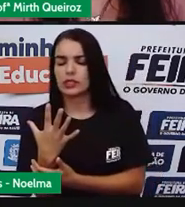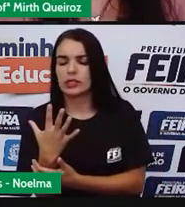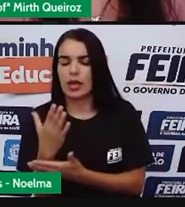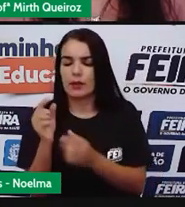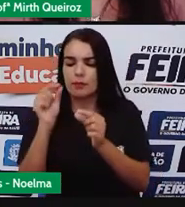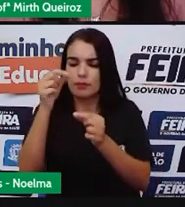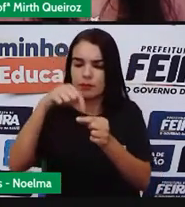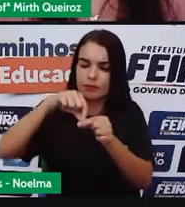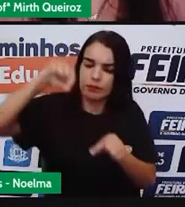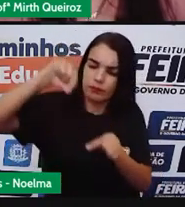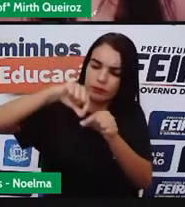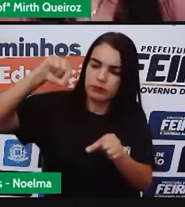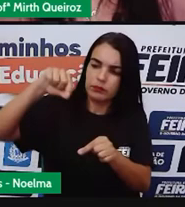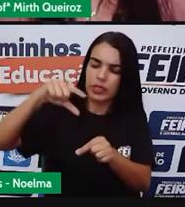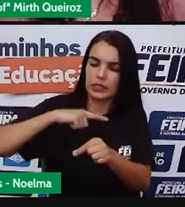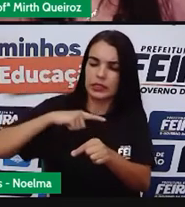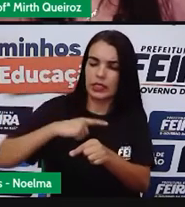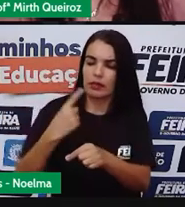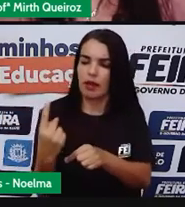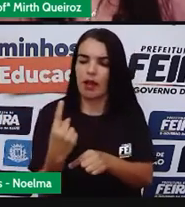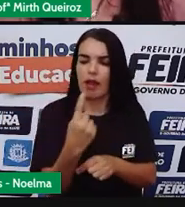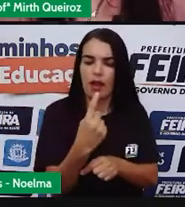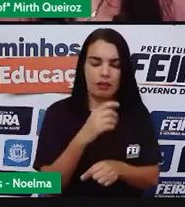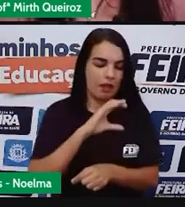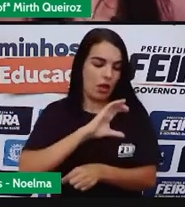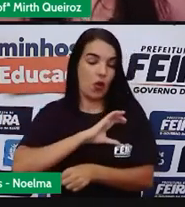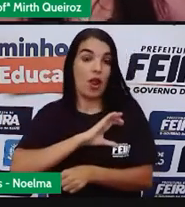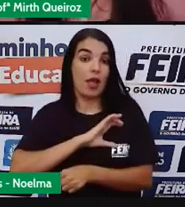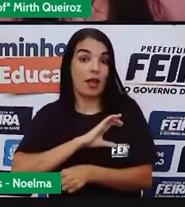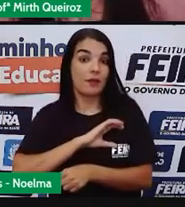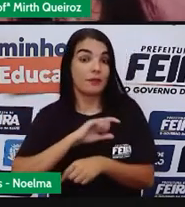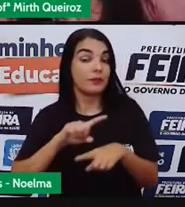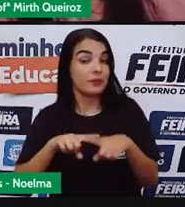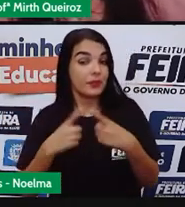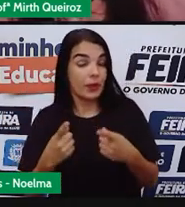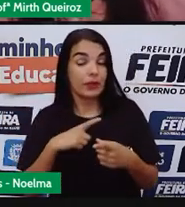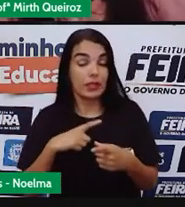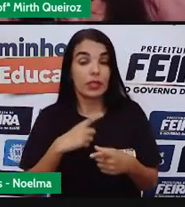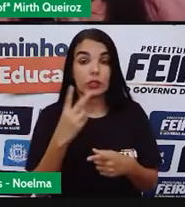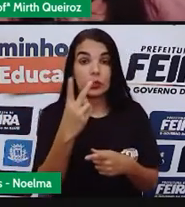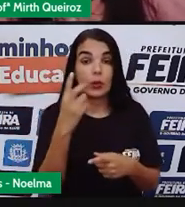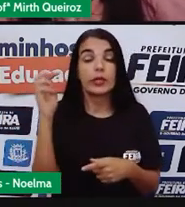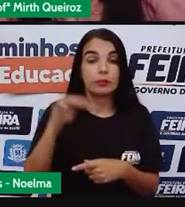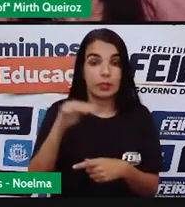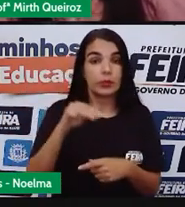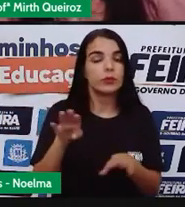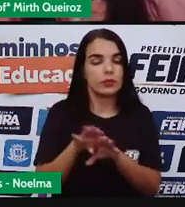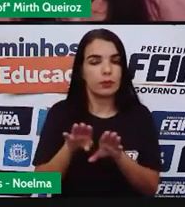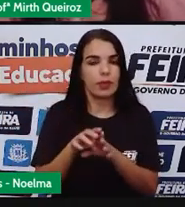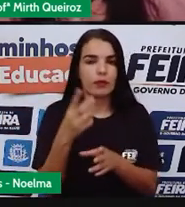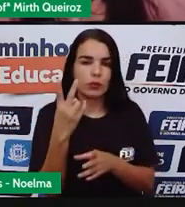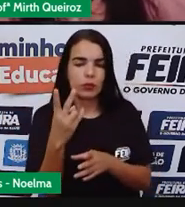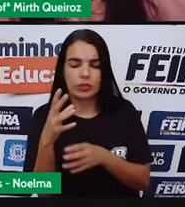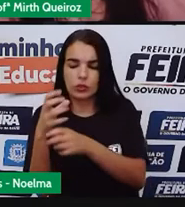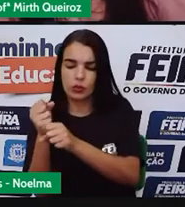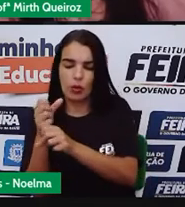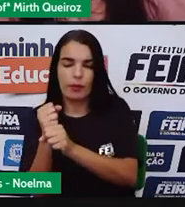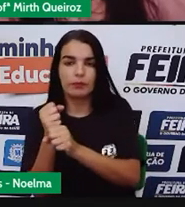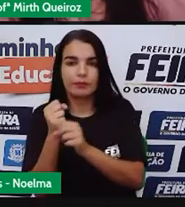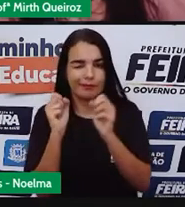colega? A prova vai dar mais 2 minutinhos também, que essa aí nós teremos que fazer duas continhas,